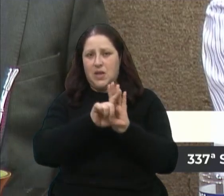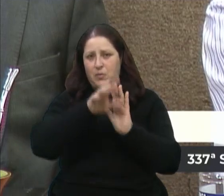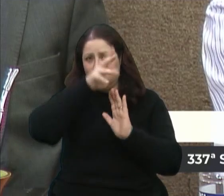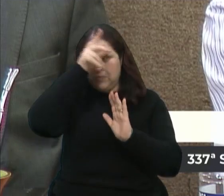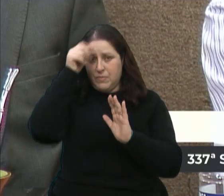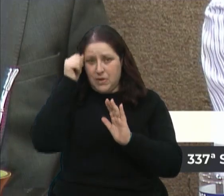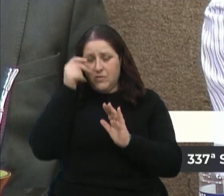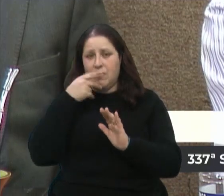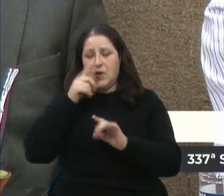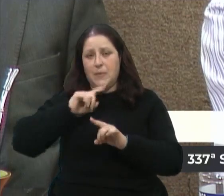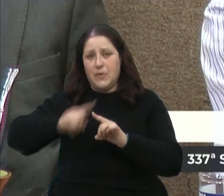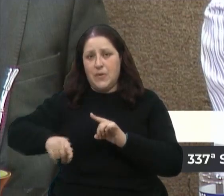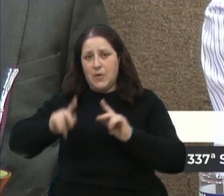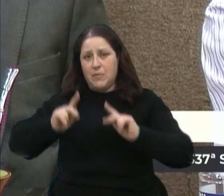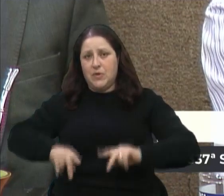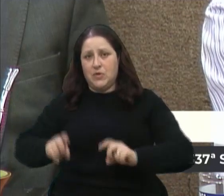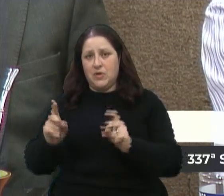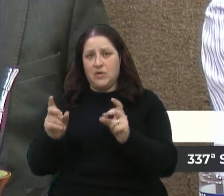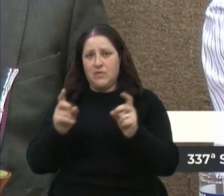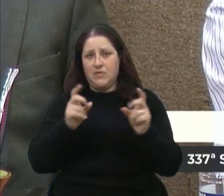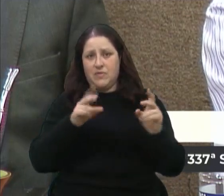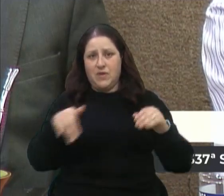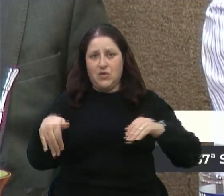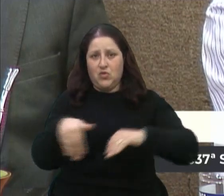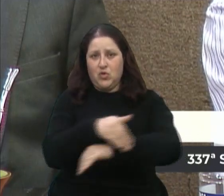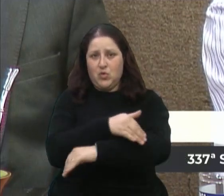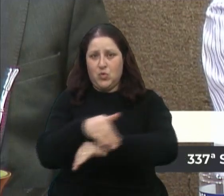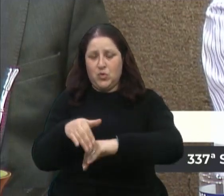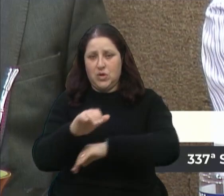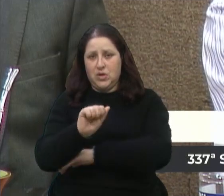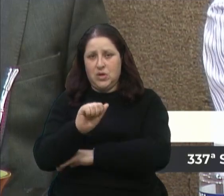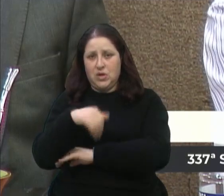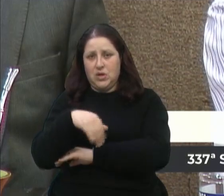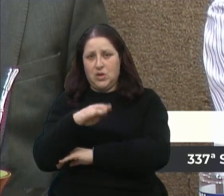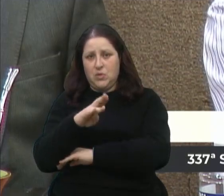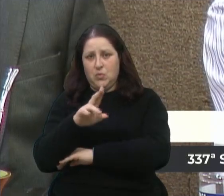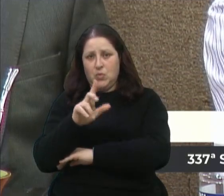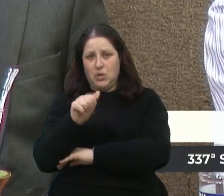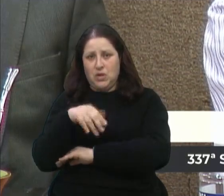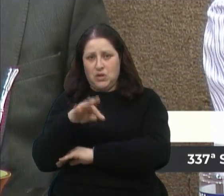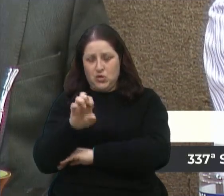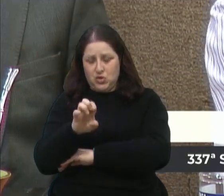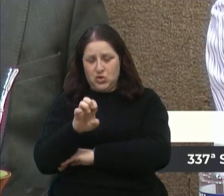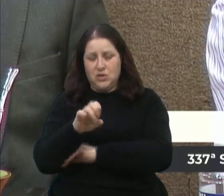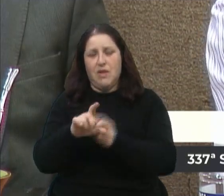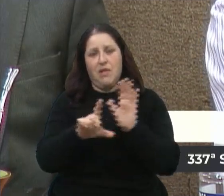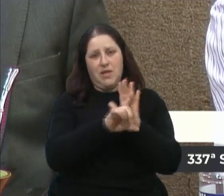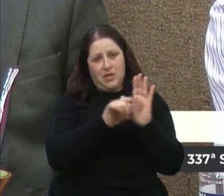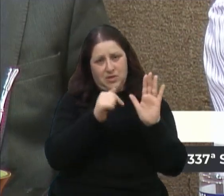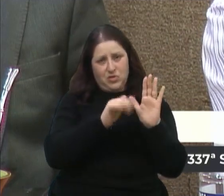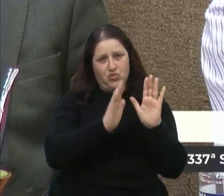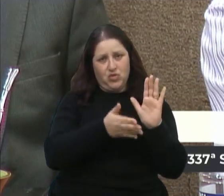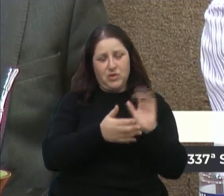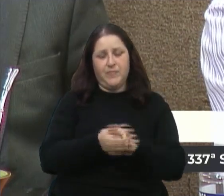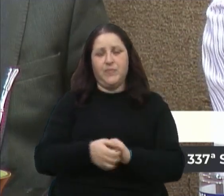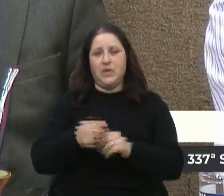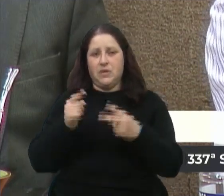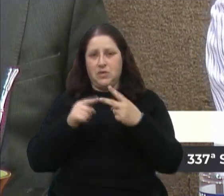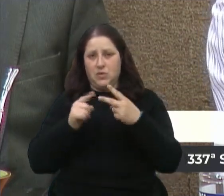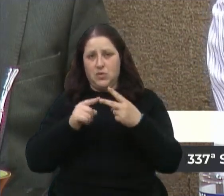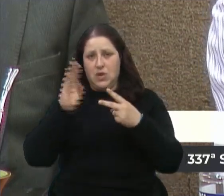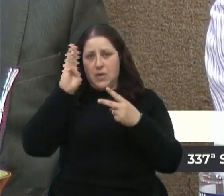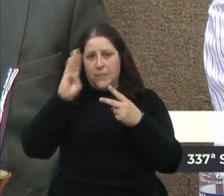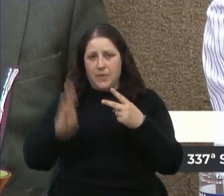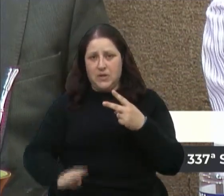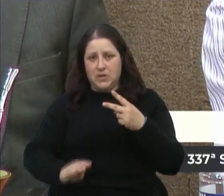diz é proibido o vendedor ambulante. Primeiro. Está na lei. Está na lei. Segundo lugar, é proibido no